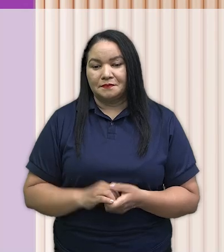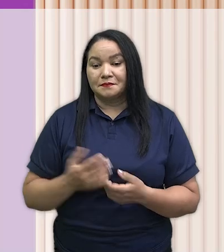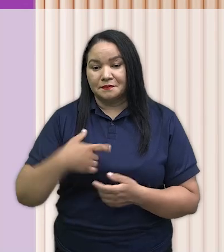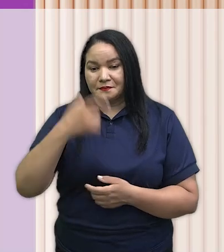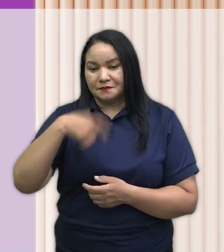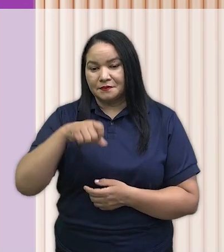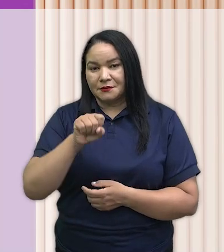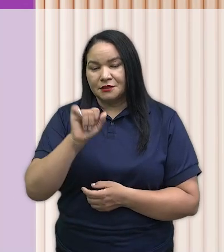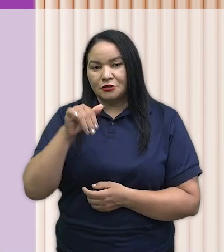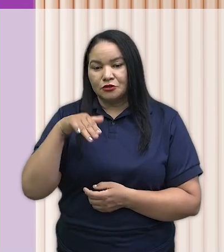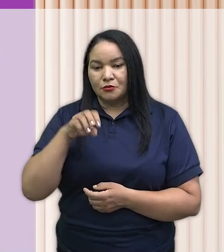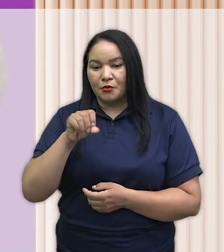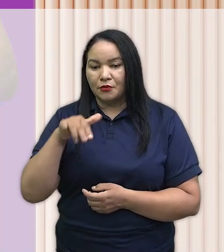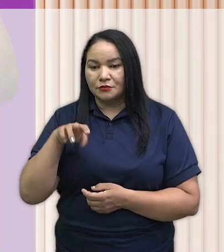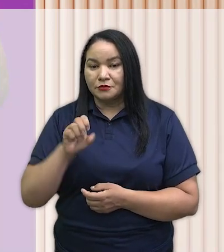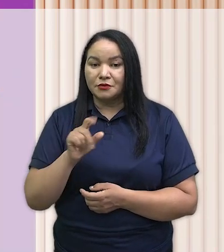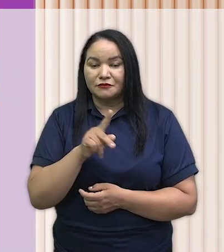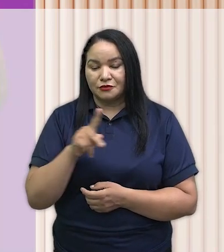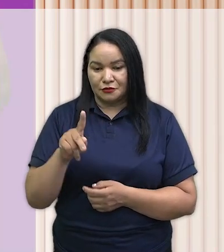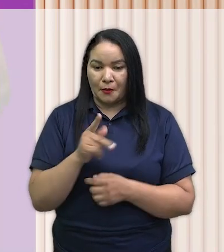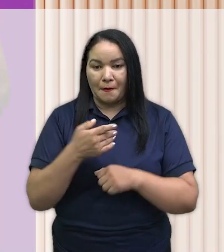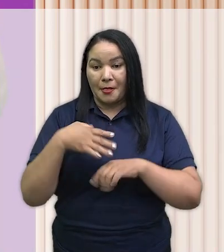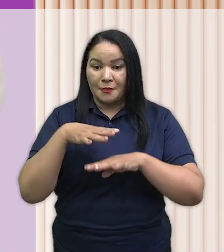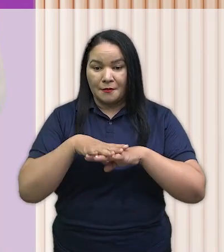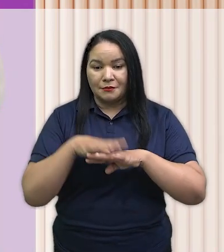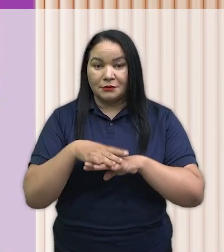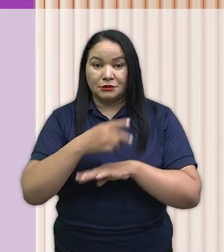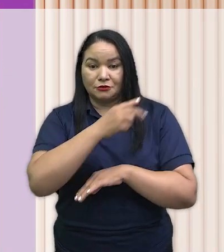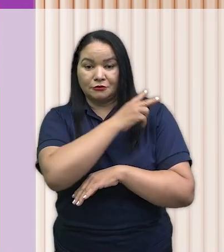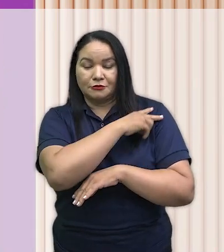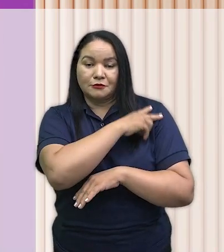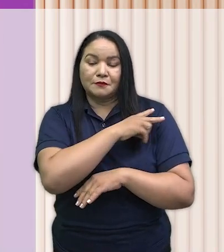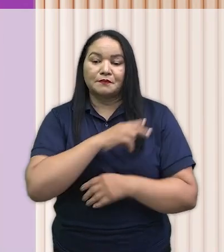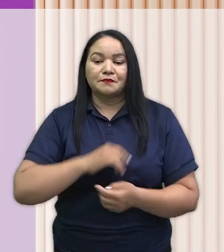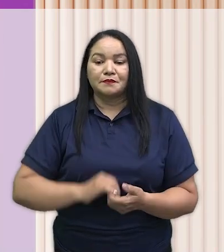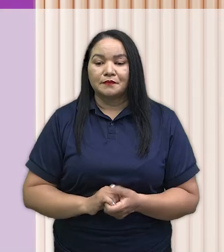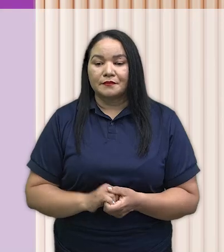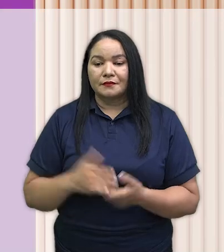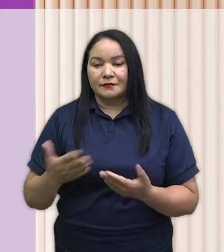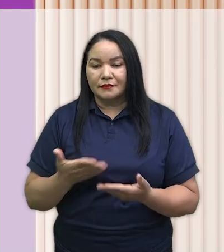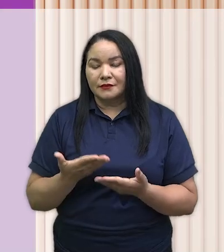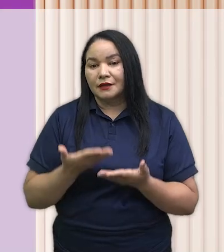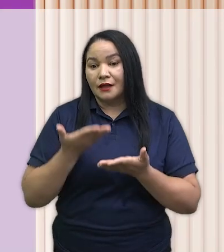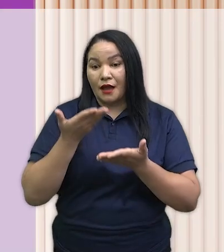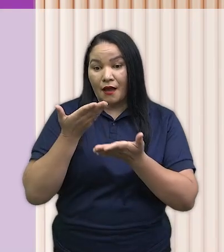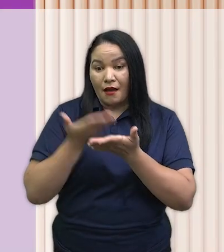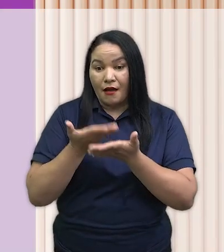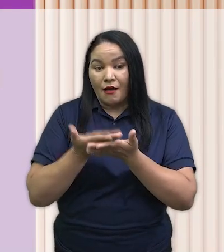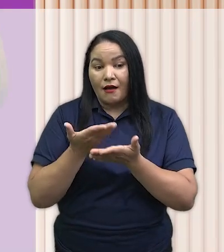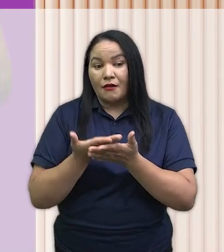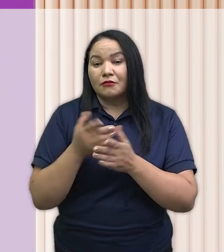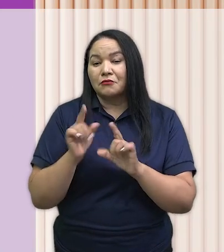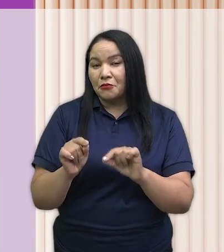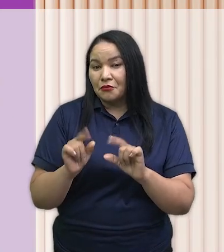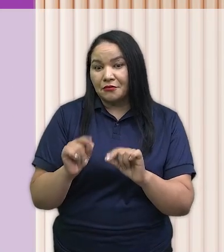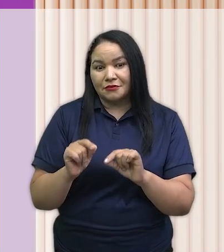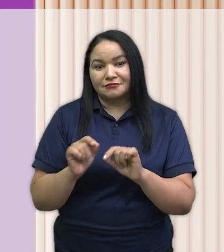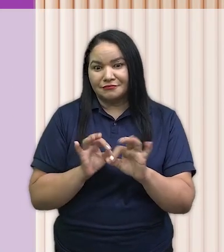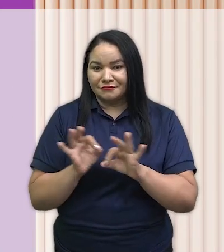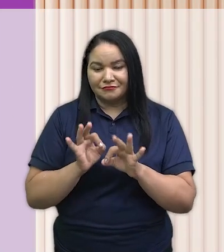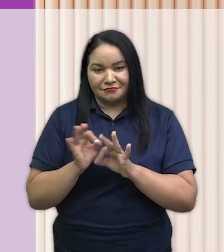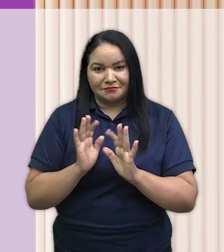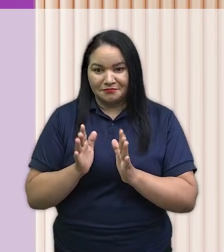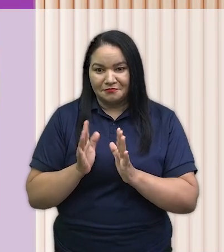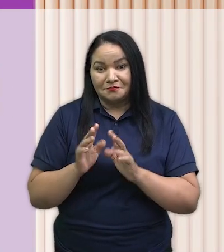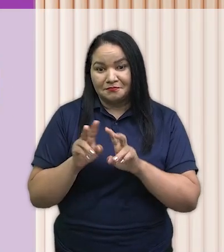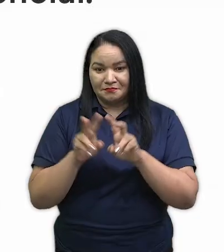Sou professora Simone Silva, professora de matemática, segunda série do ensino médio, e para esta aula aqui já temos algumas coisas preparadas.